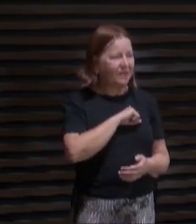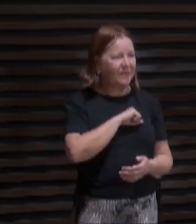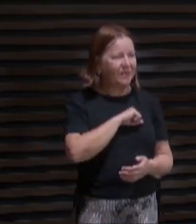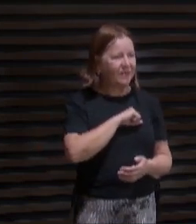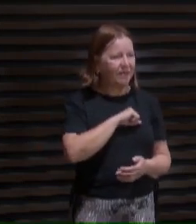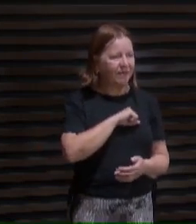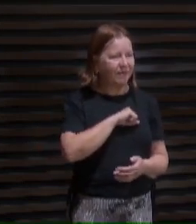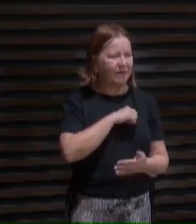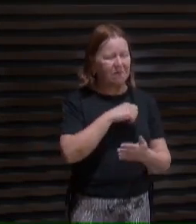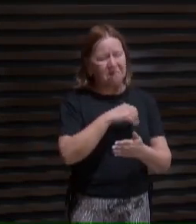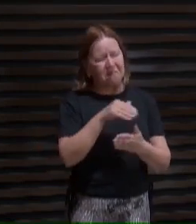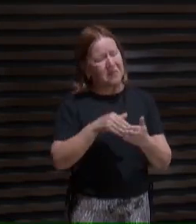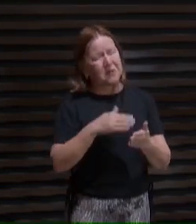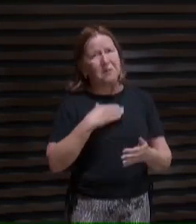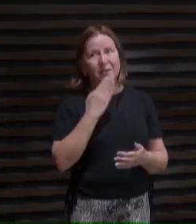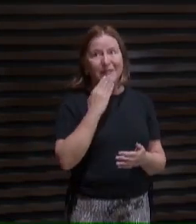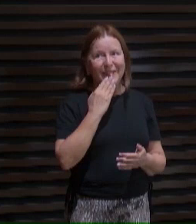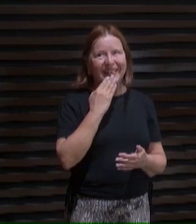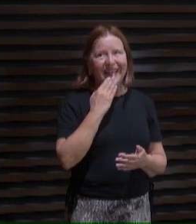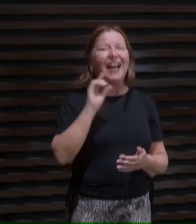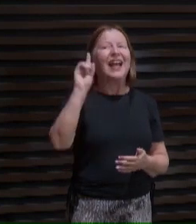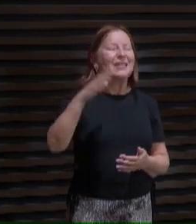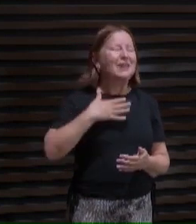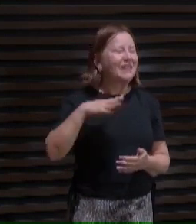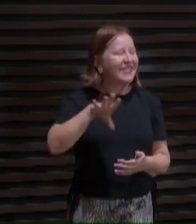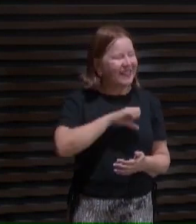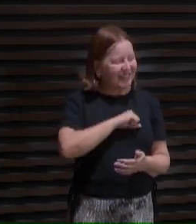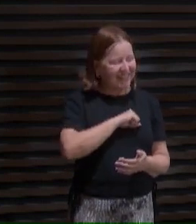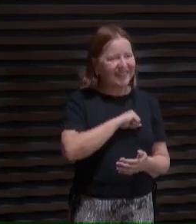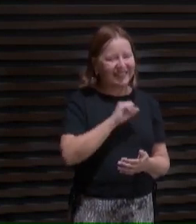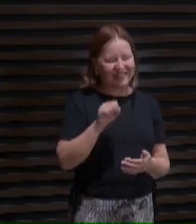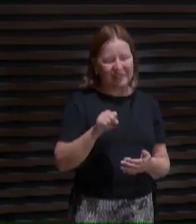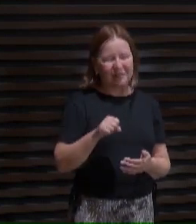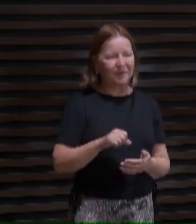Com todos os meus defeitos, eu sou um amado de Deus.